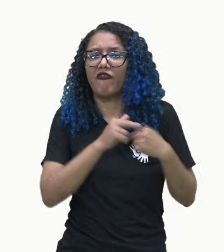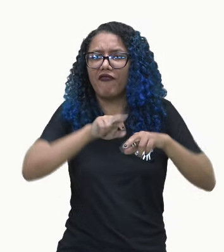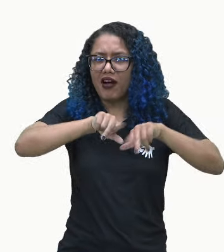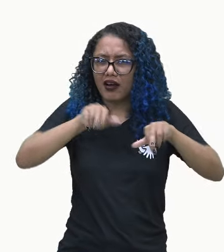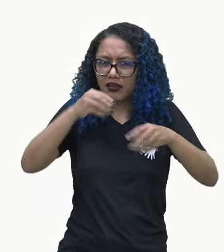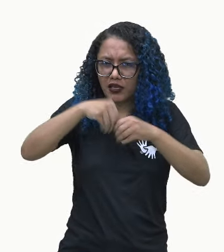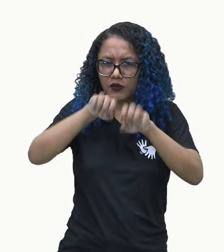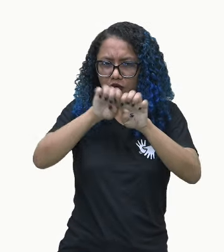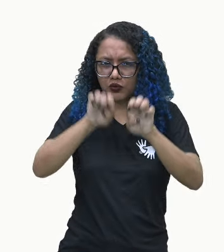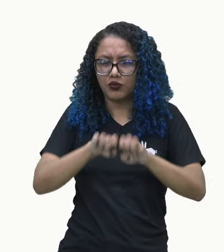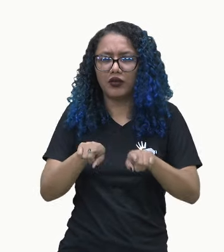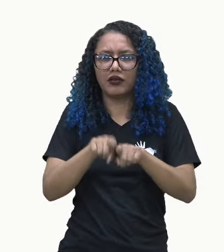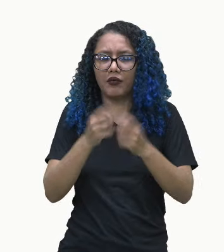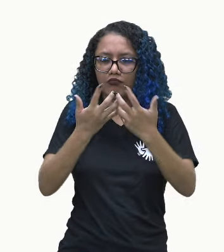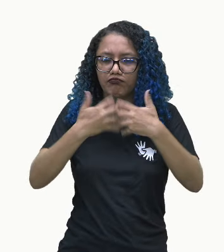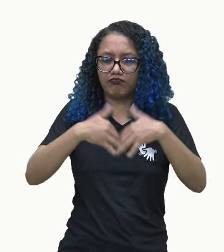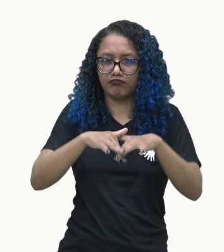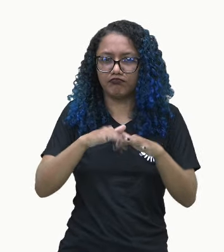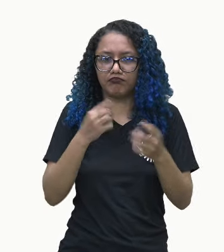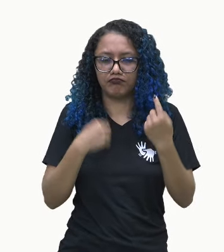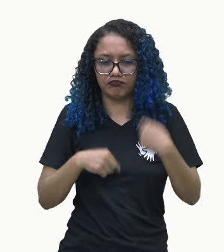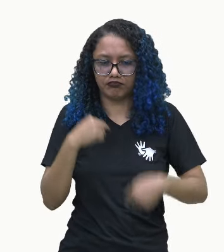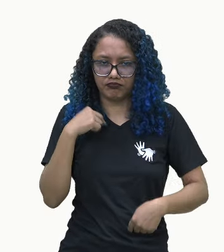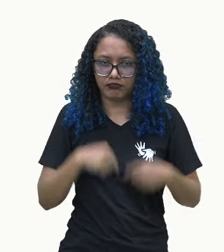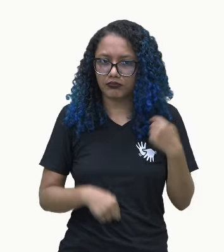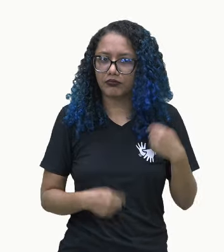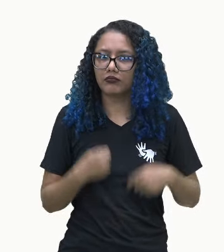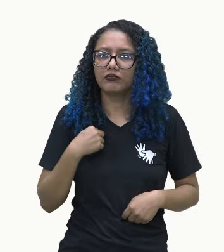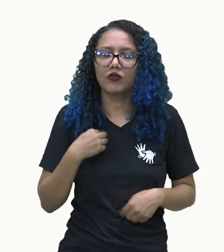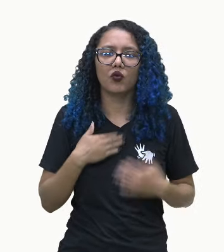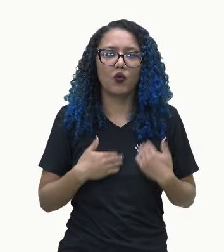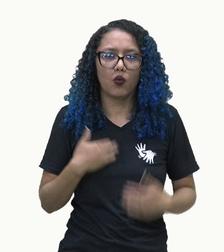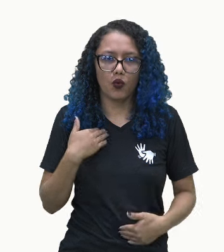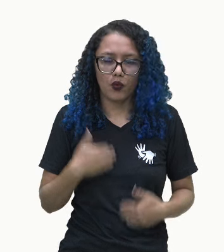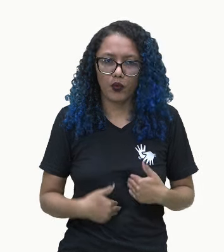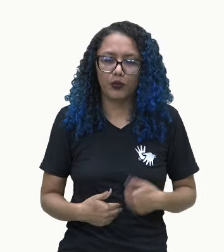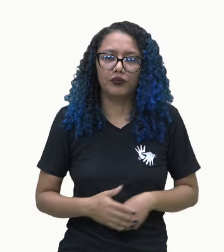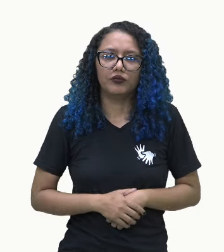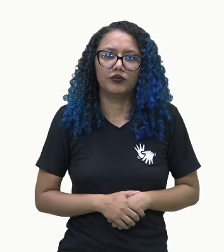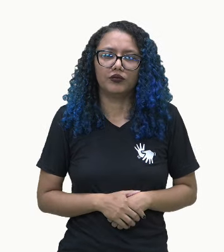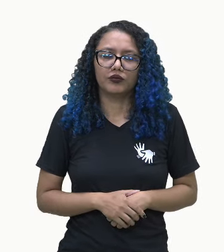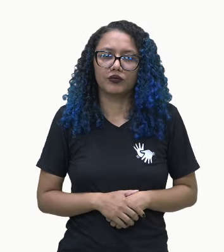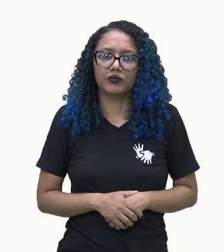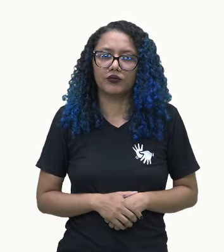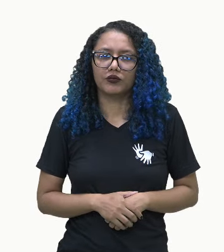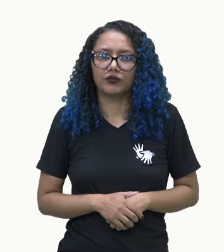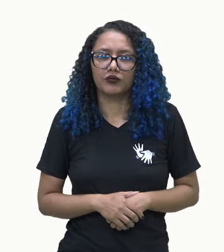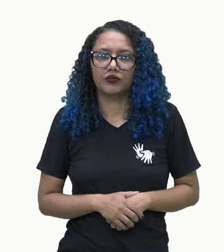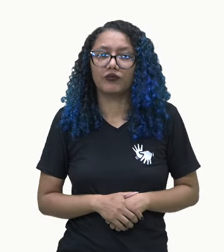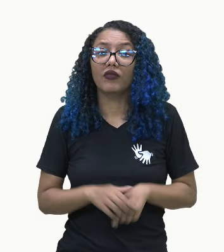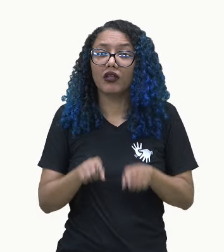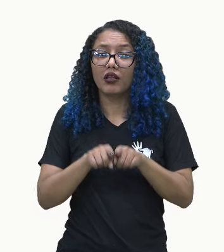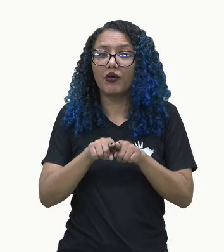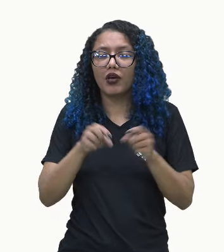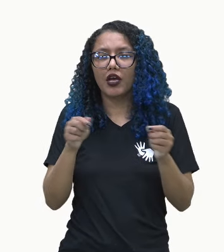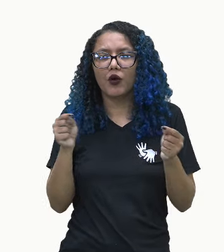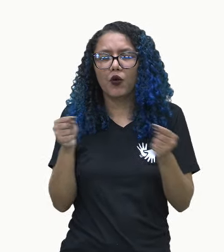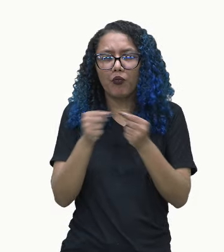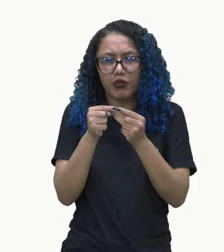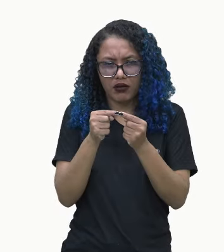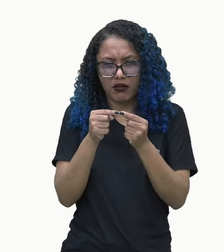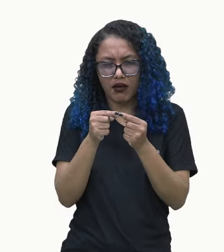e função dos organismos. E eles ali são micronutrientes, são